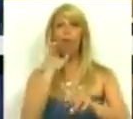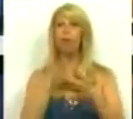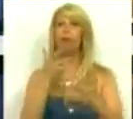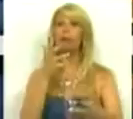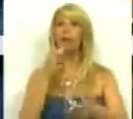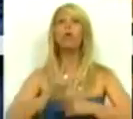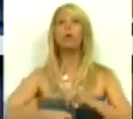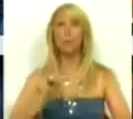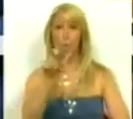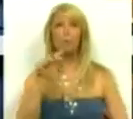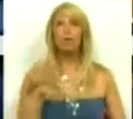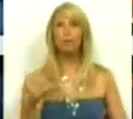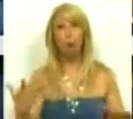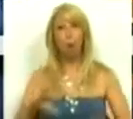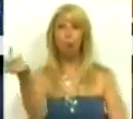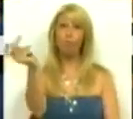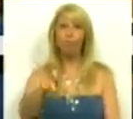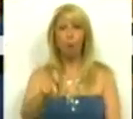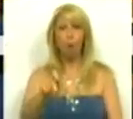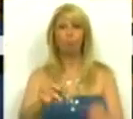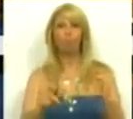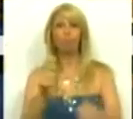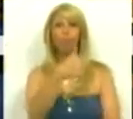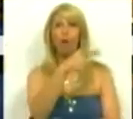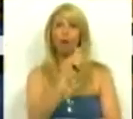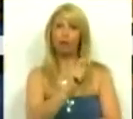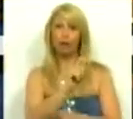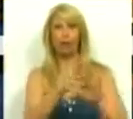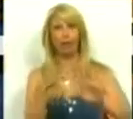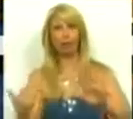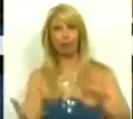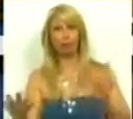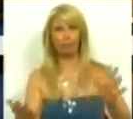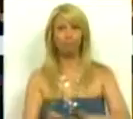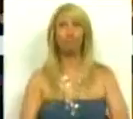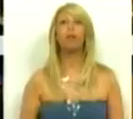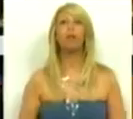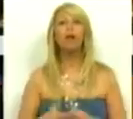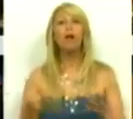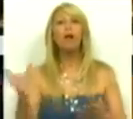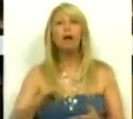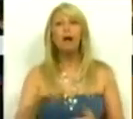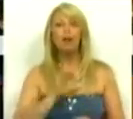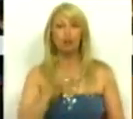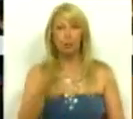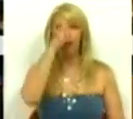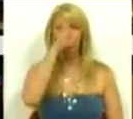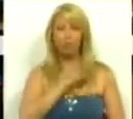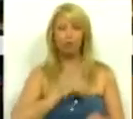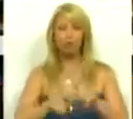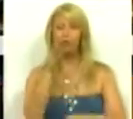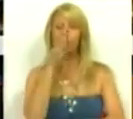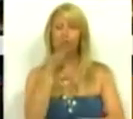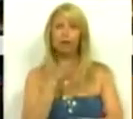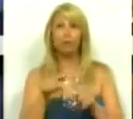vez o Partido Comunista chegou primeiro que o Bloco de Esquerda. No mais, Sr. Primeiro-Ministro, senhores deputados, esta moção é, como